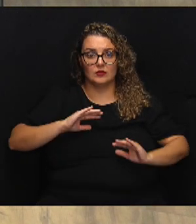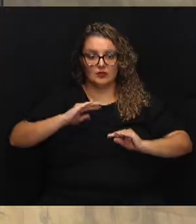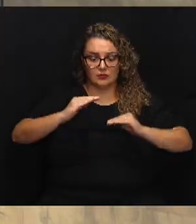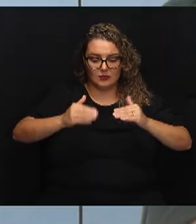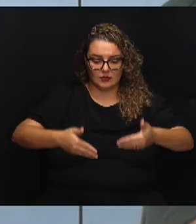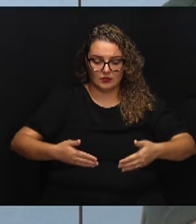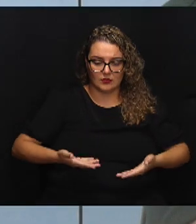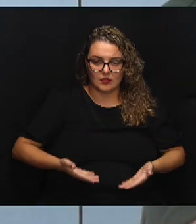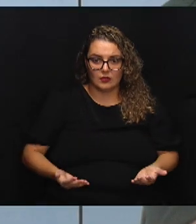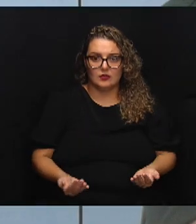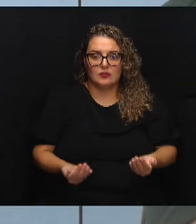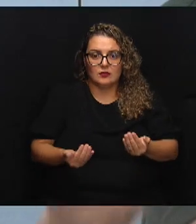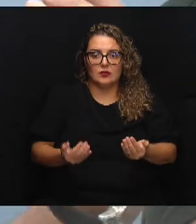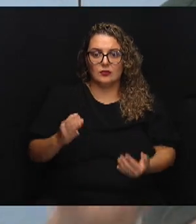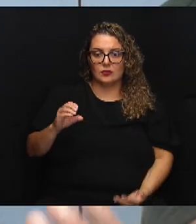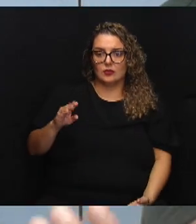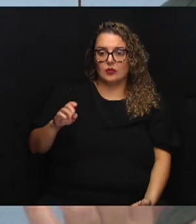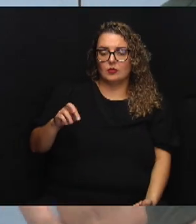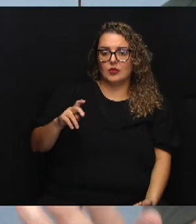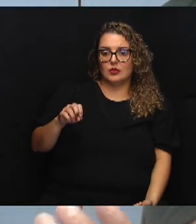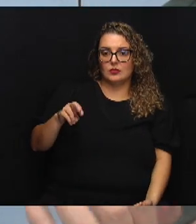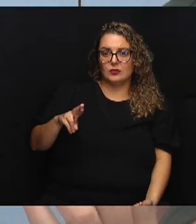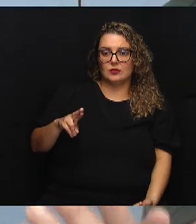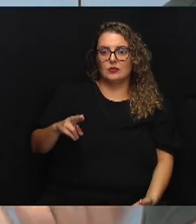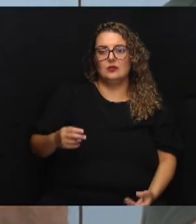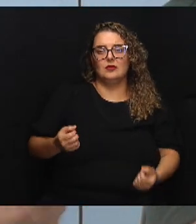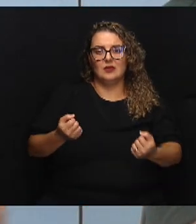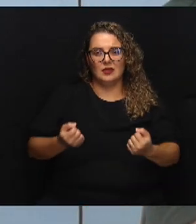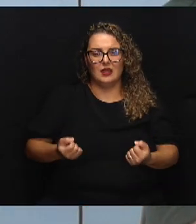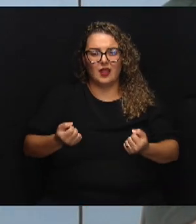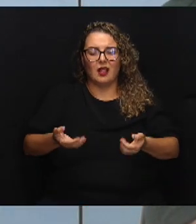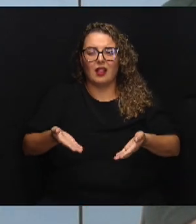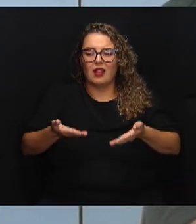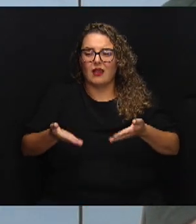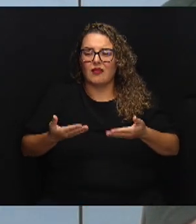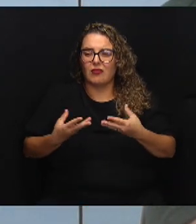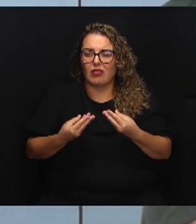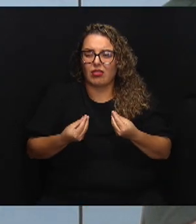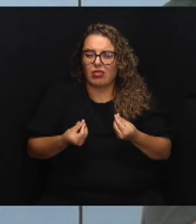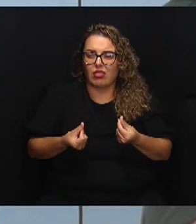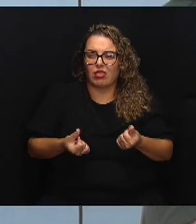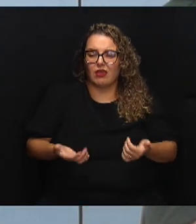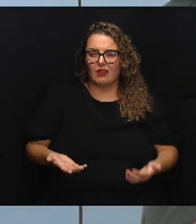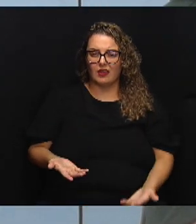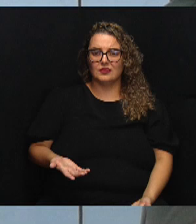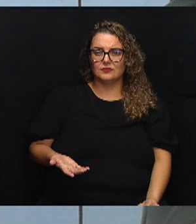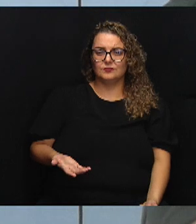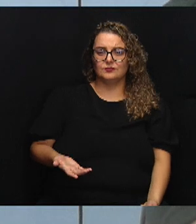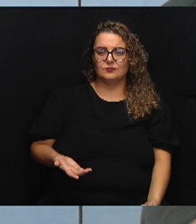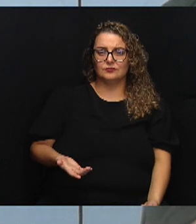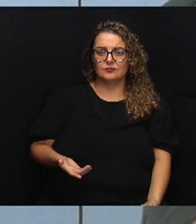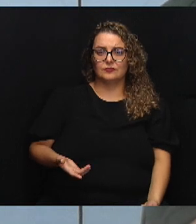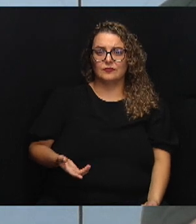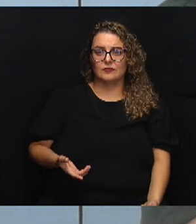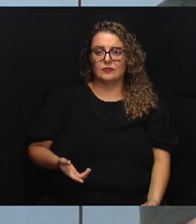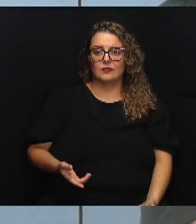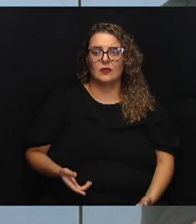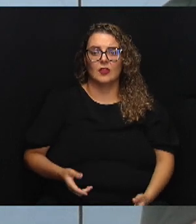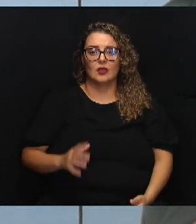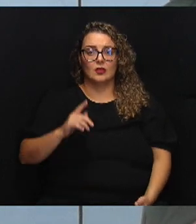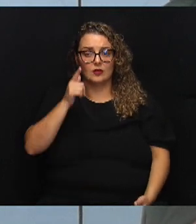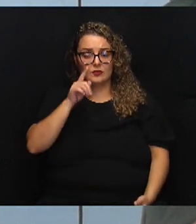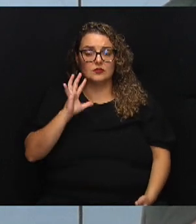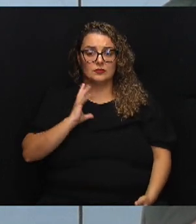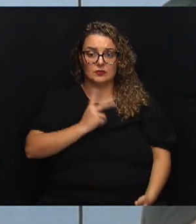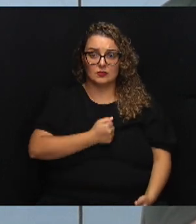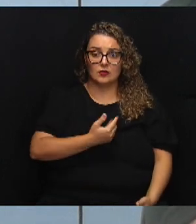cobertores que estavam abandonados lá. E aí a gente trouxe, mas já bem deteriorado, os bichinhos. Nós conseguimos salvar. Aí um